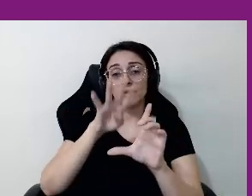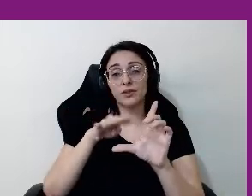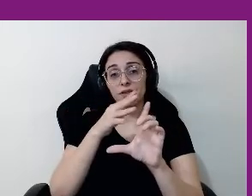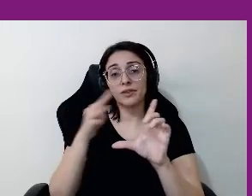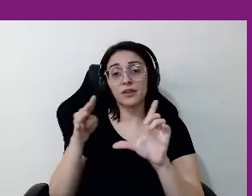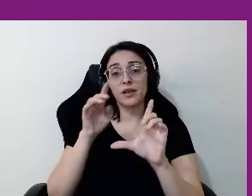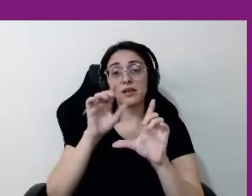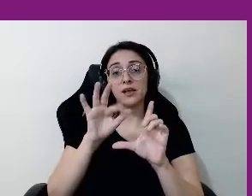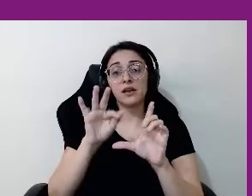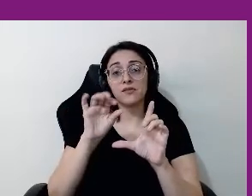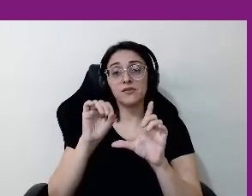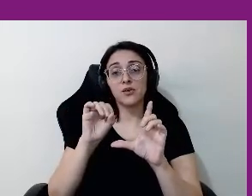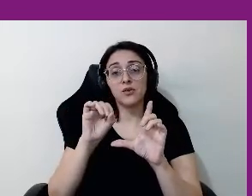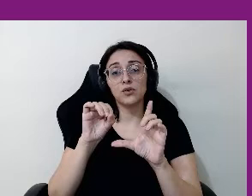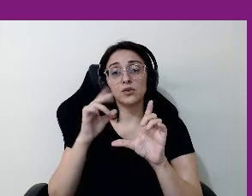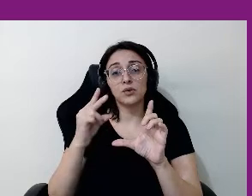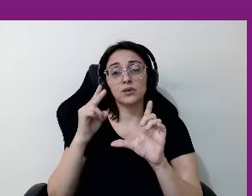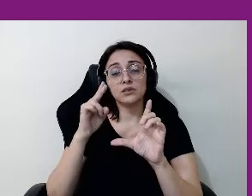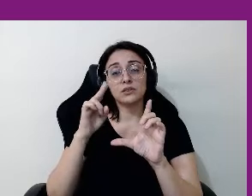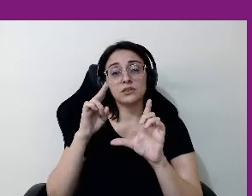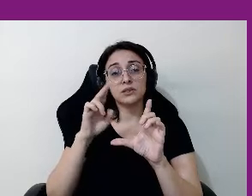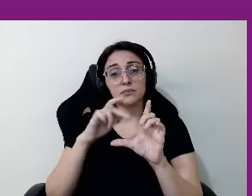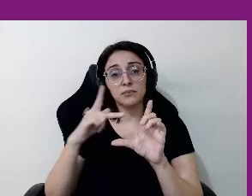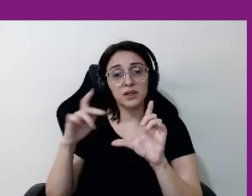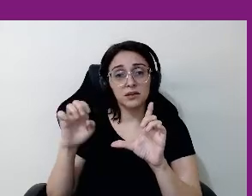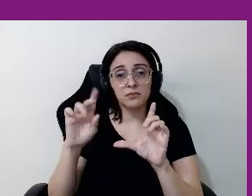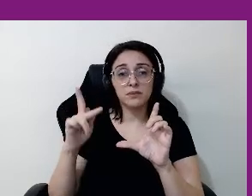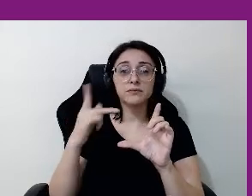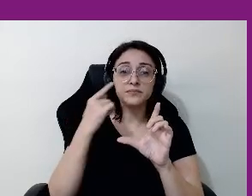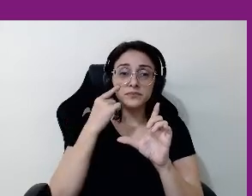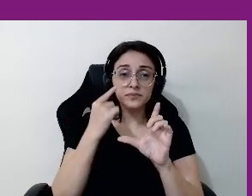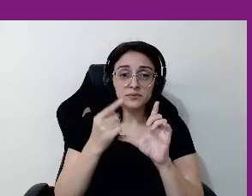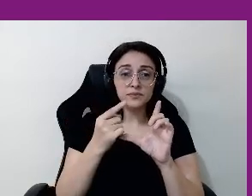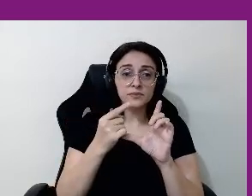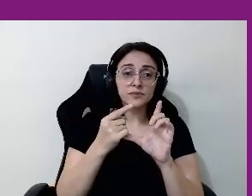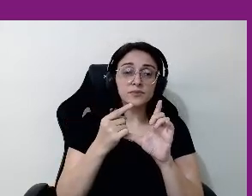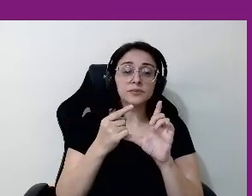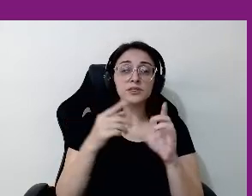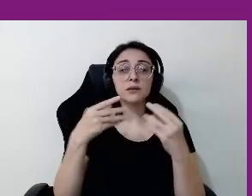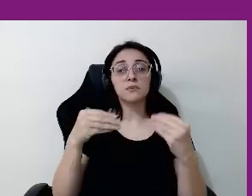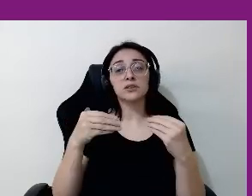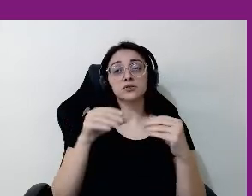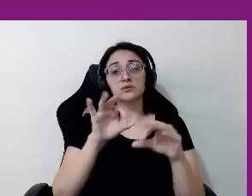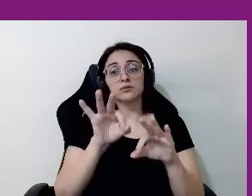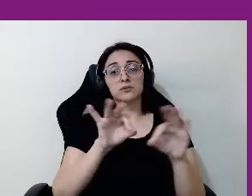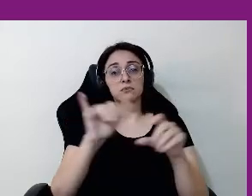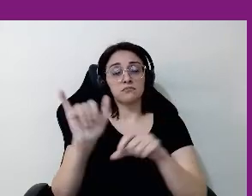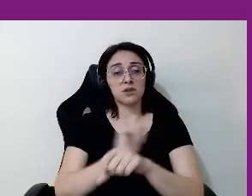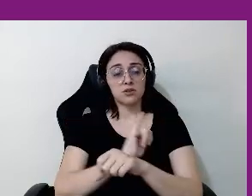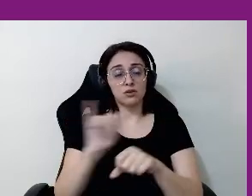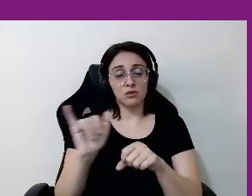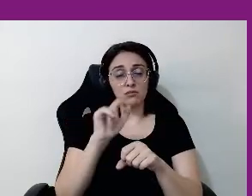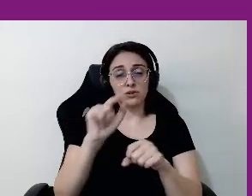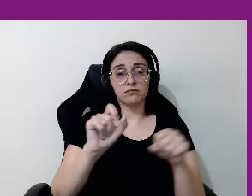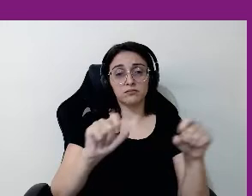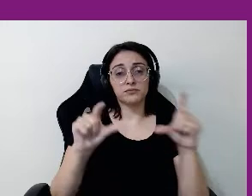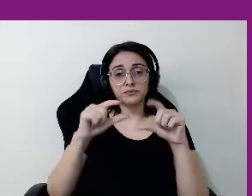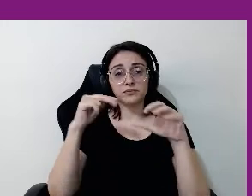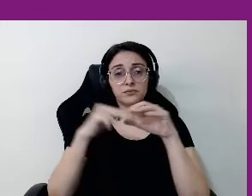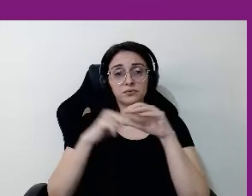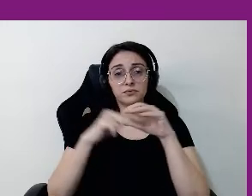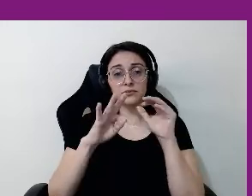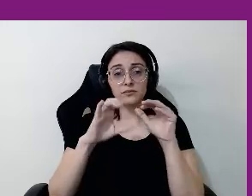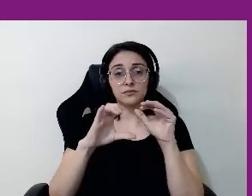de FO2 e PIP. Então, aqui é só para a gente ver, né, a manobra testada na tomografia,